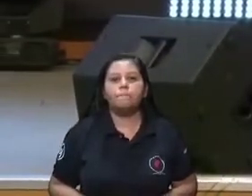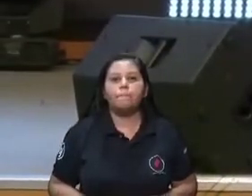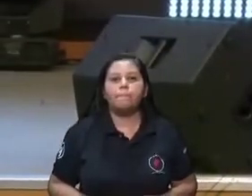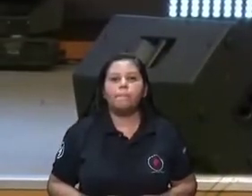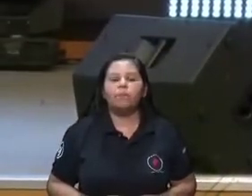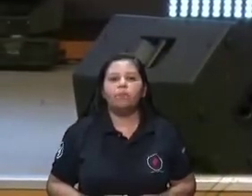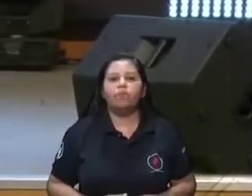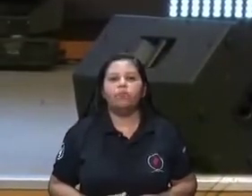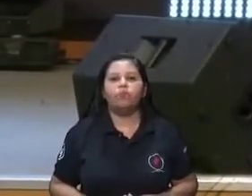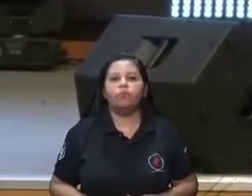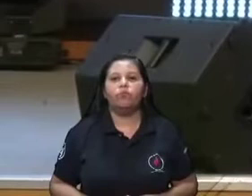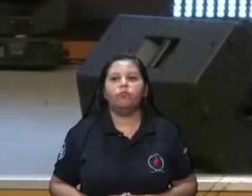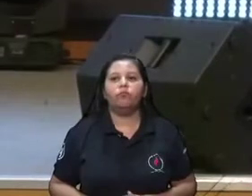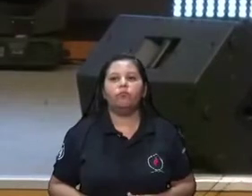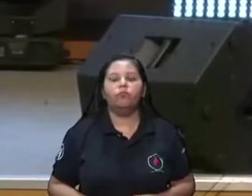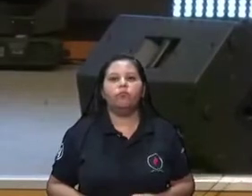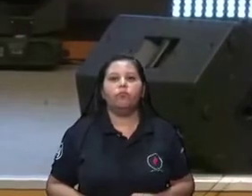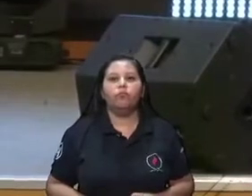Tumim